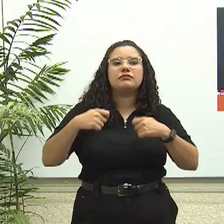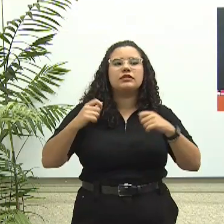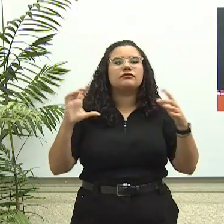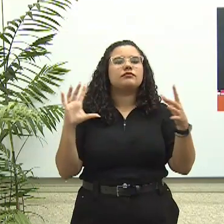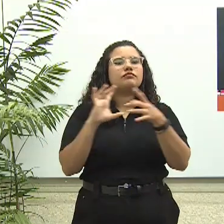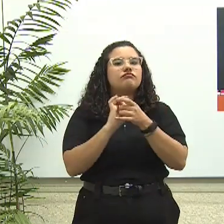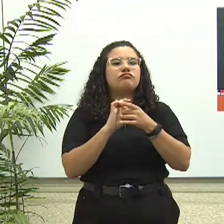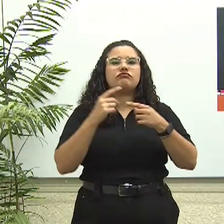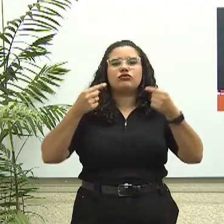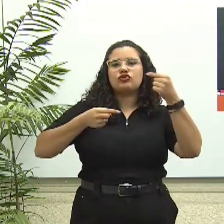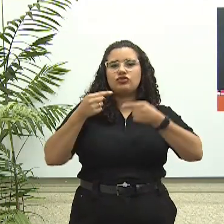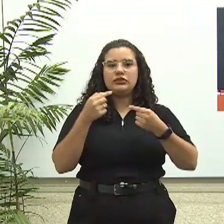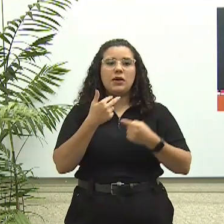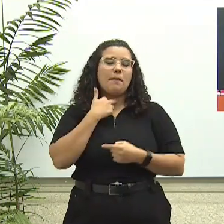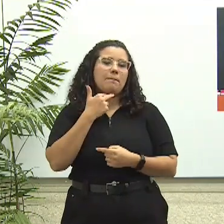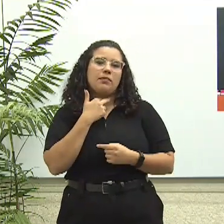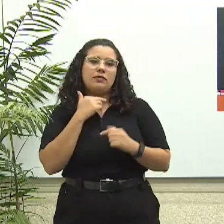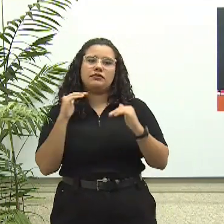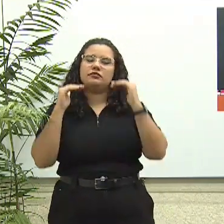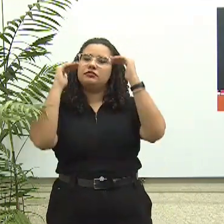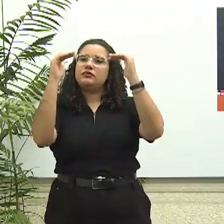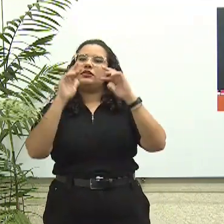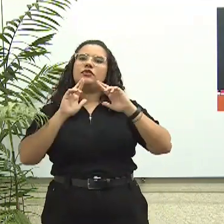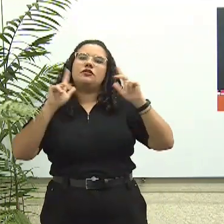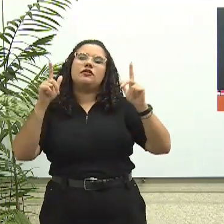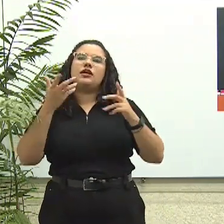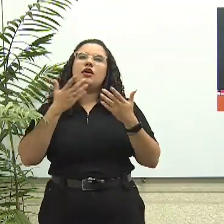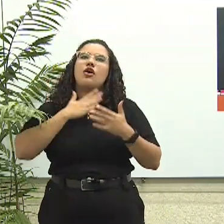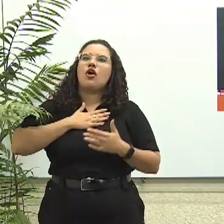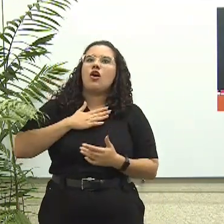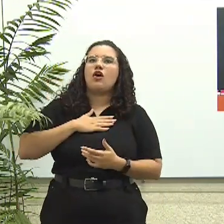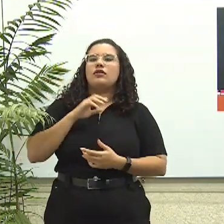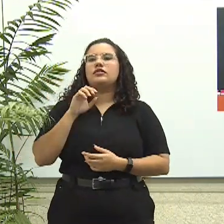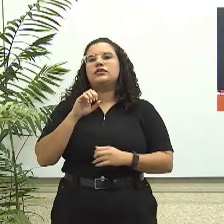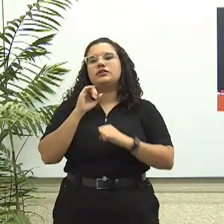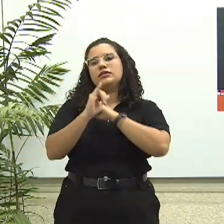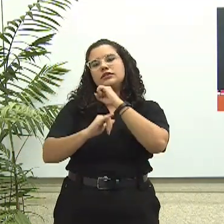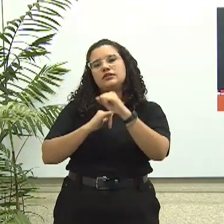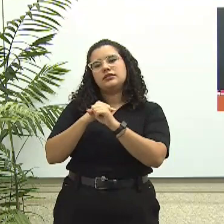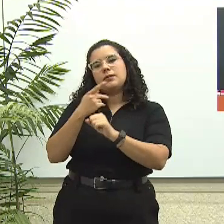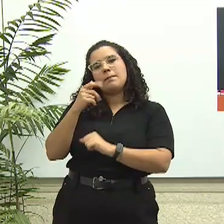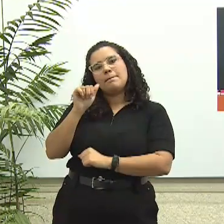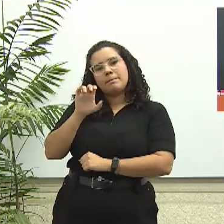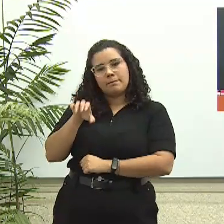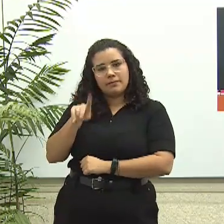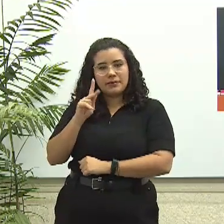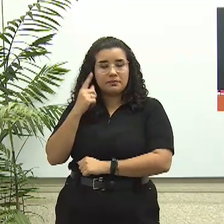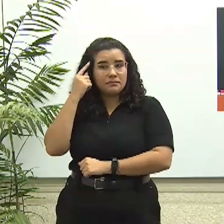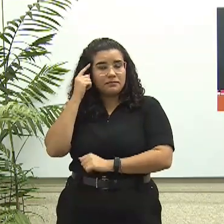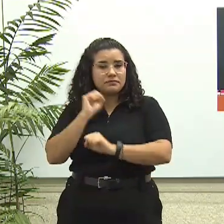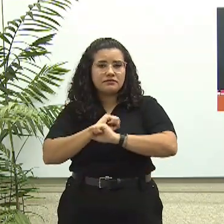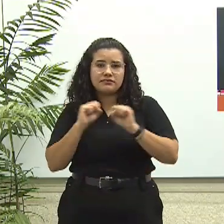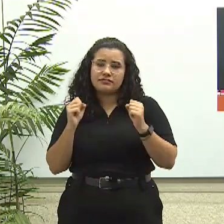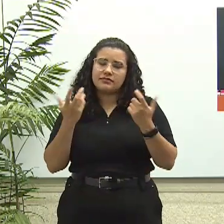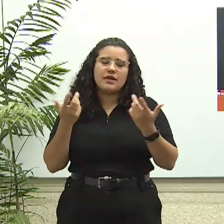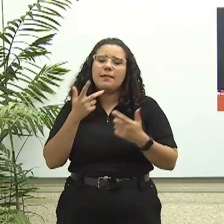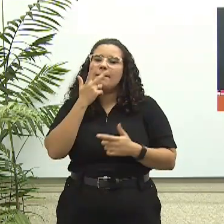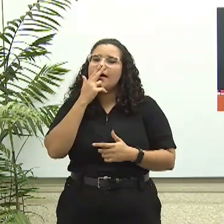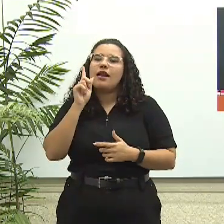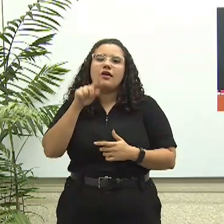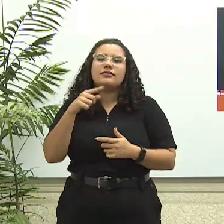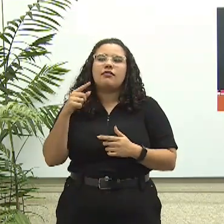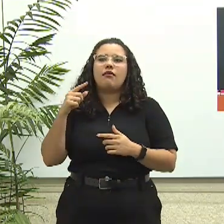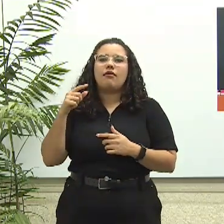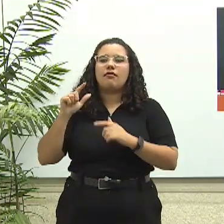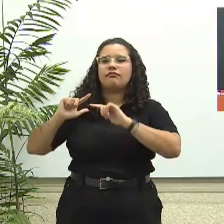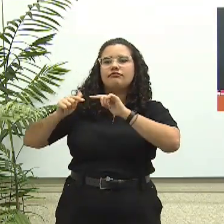politicamente você não pode ser marxista e gostar de cyberpunk é impossível Então acho que tudo isso é construído